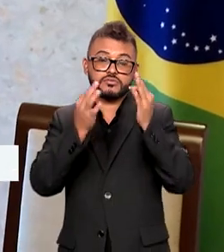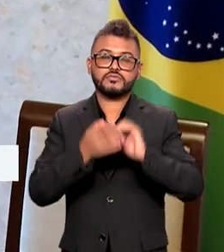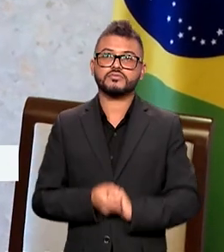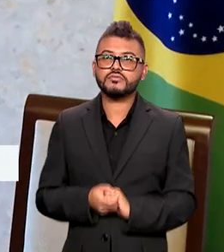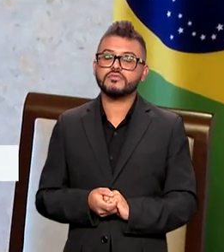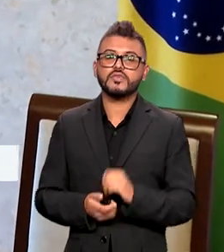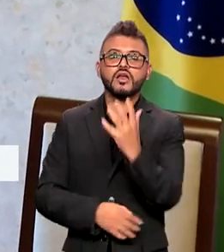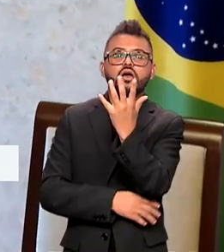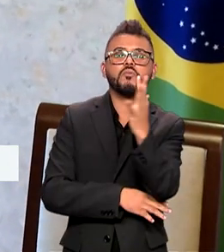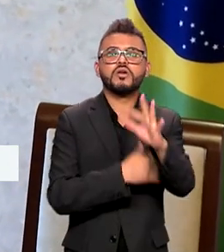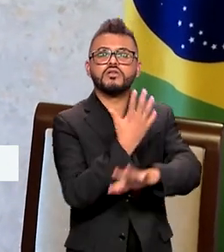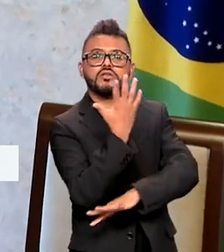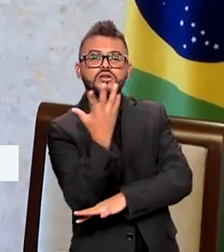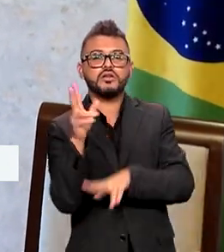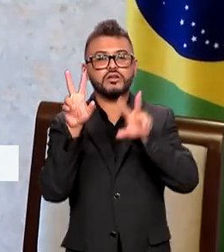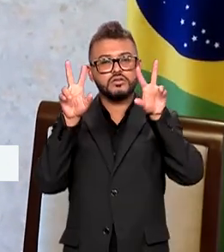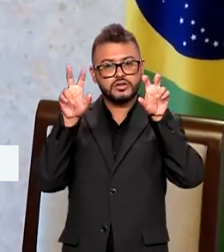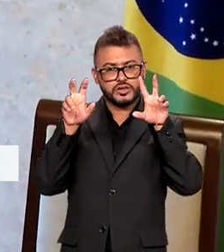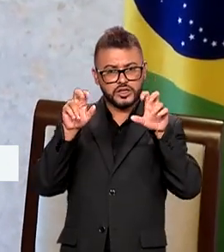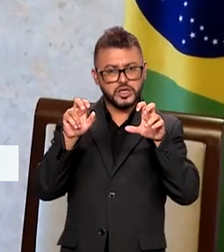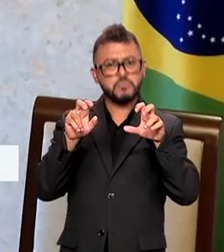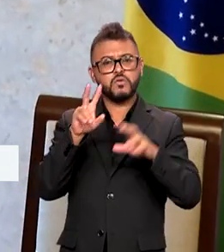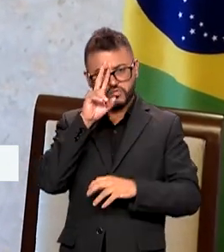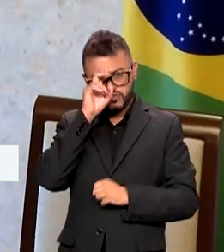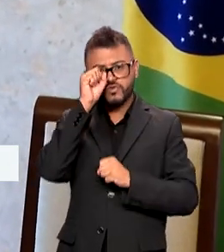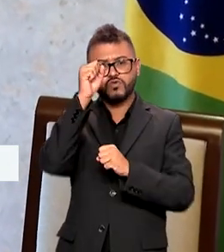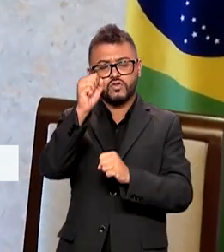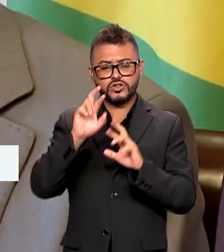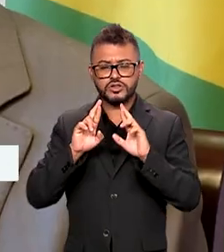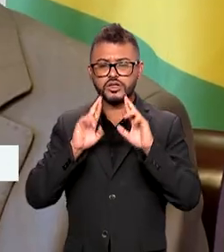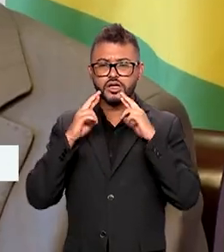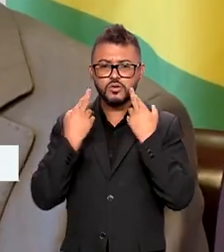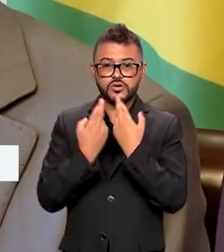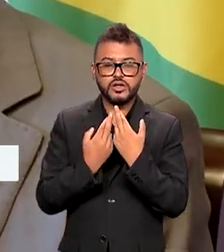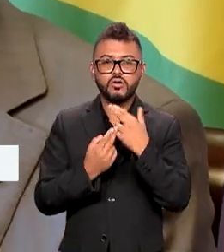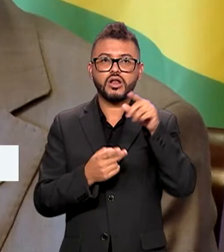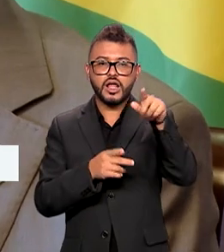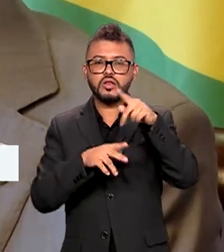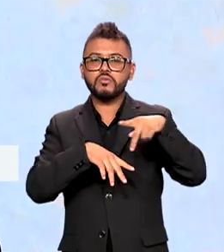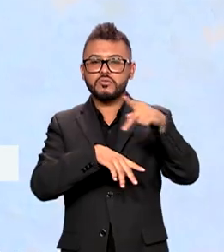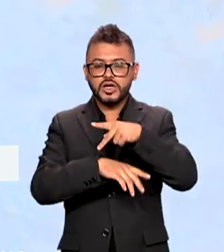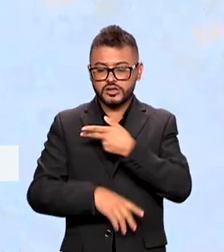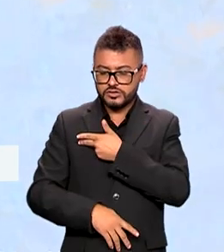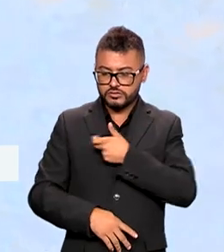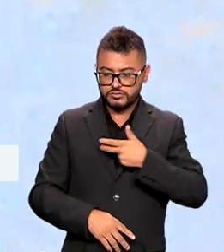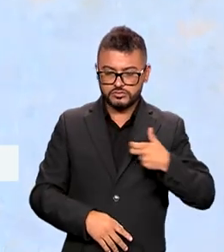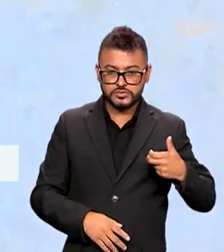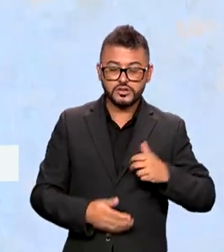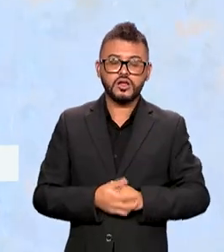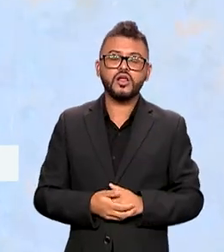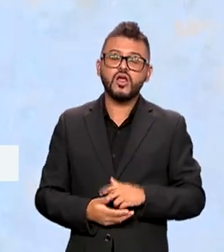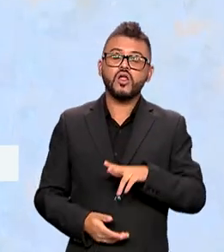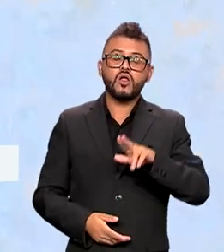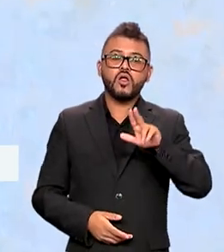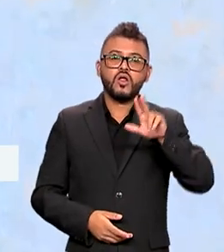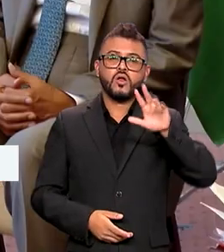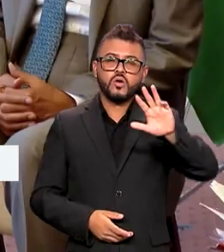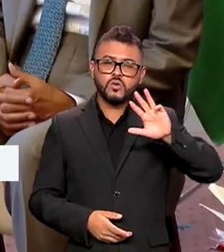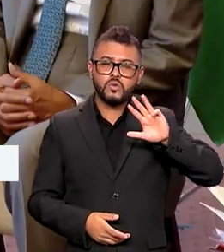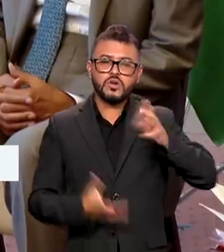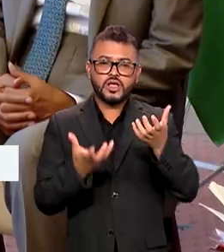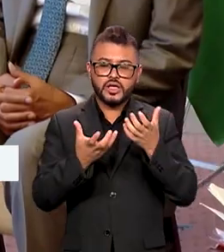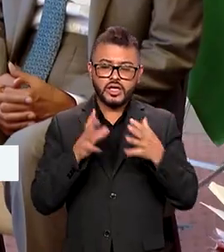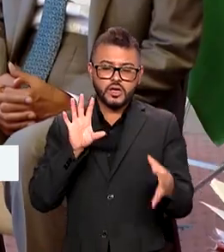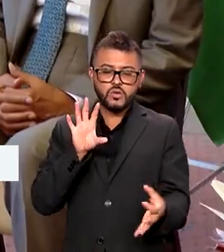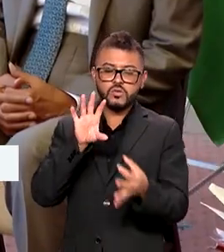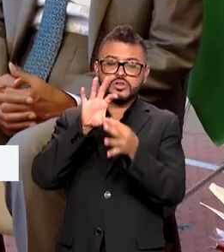Meio ambiente foi o tema que prevaleceu no encontro com o presidente da Indonésia. Lula defendeu a formação de uma aliança